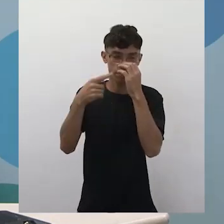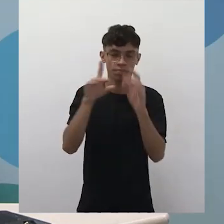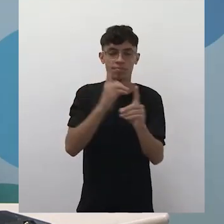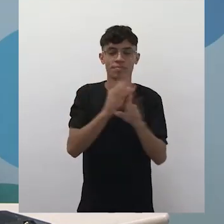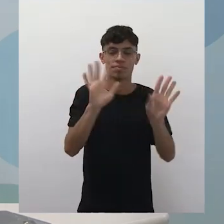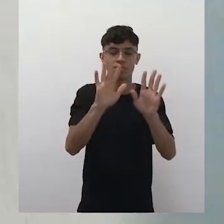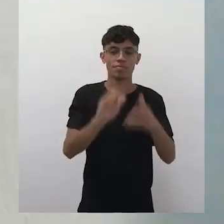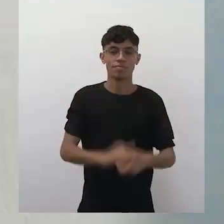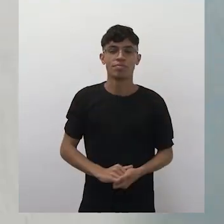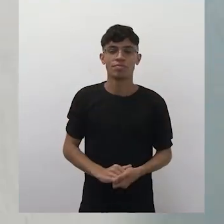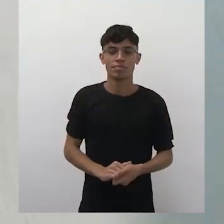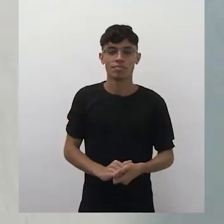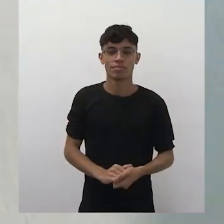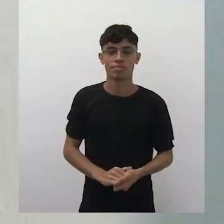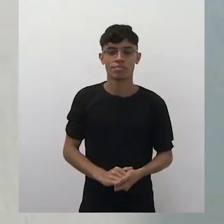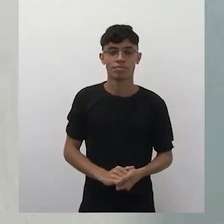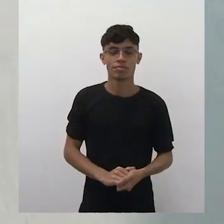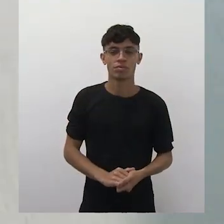mais.